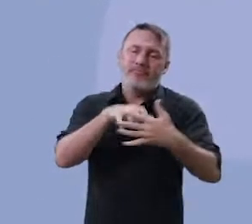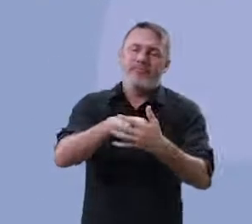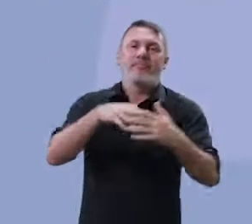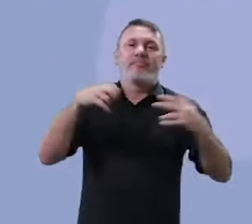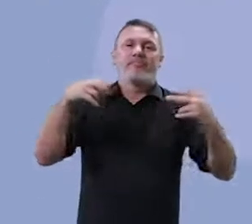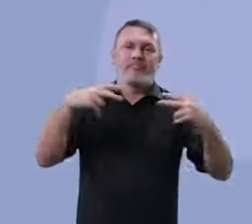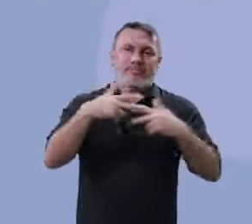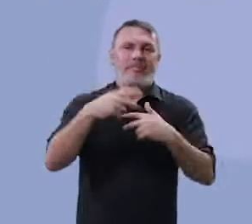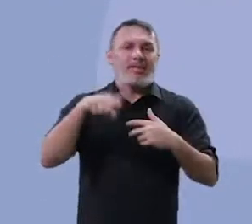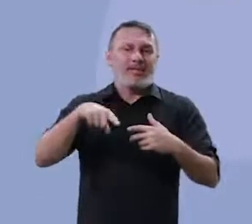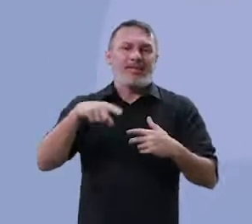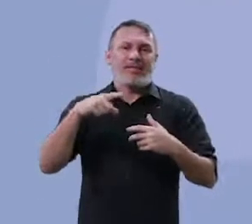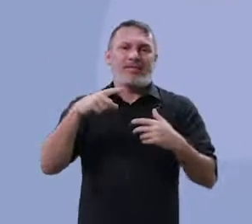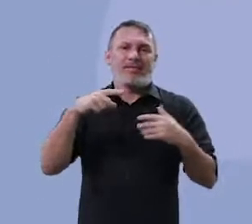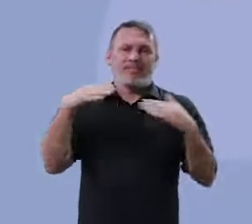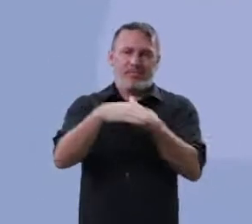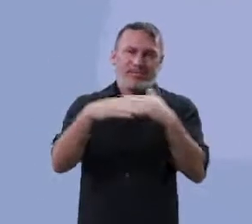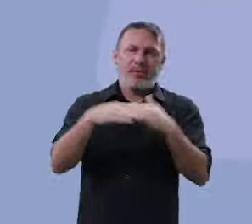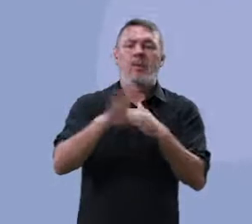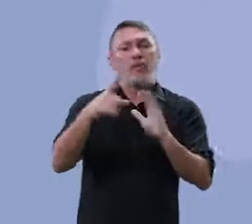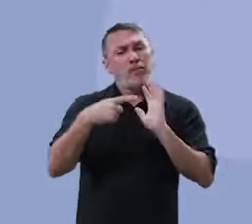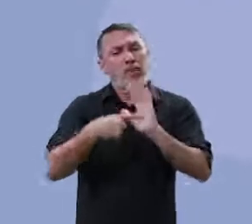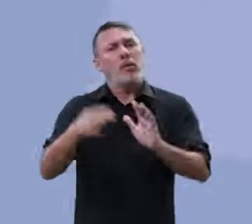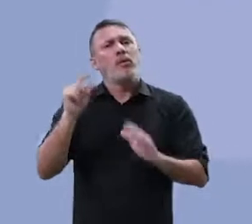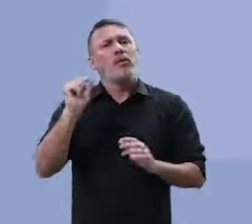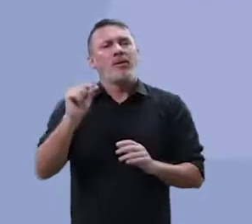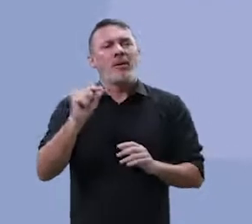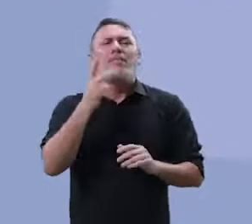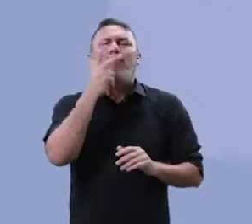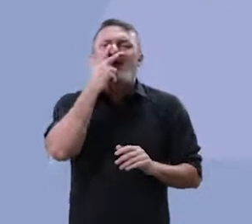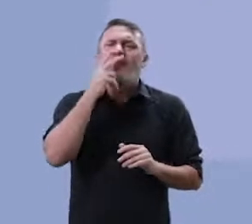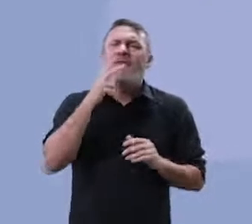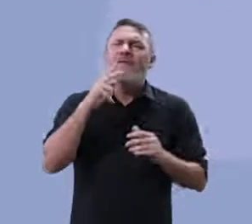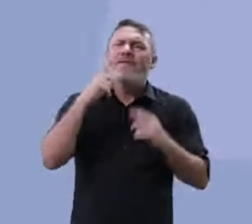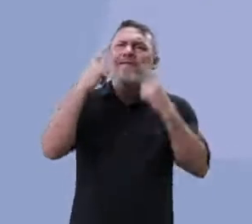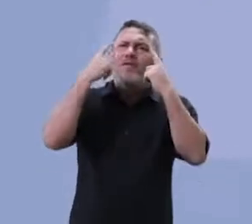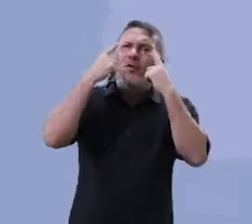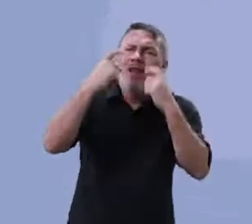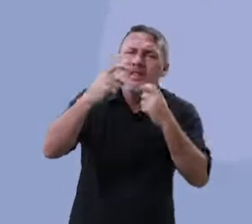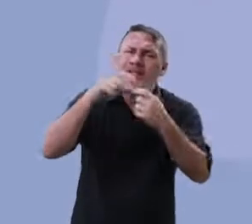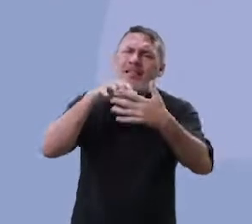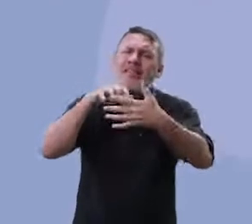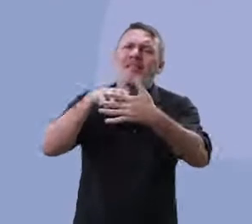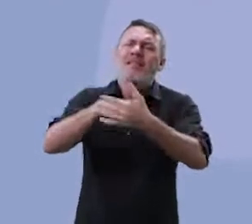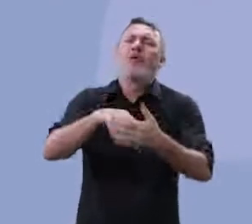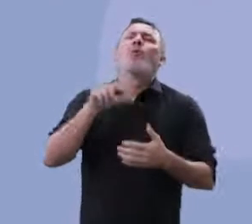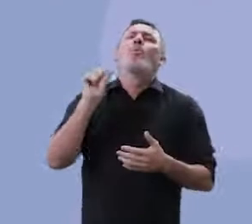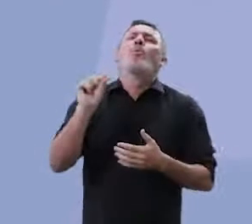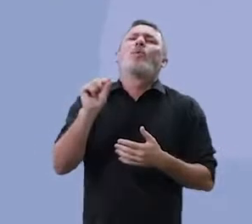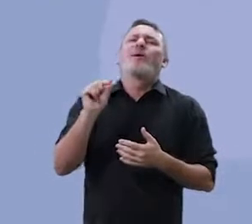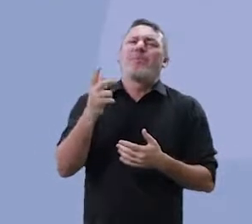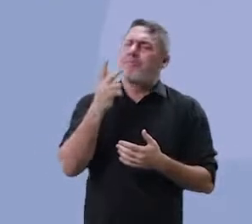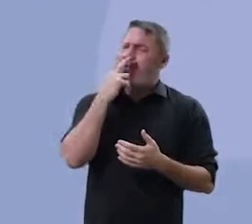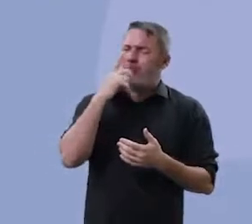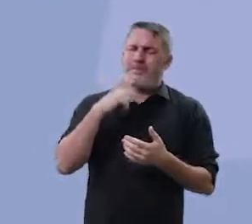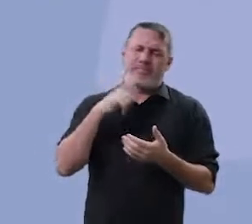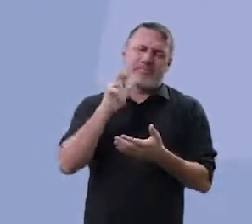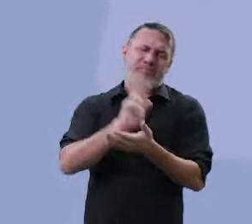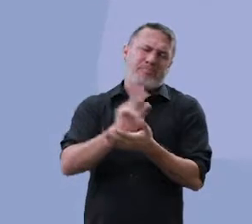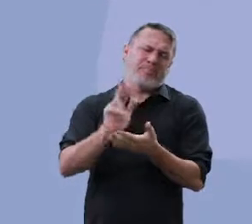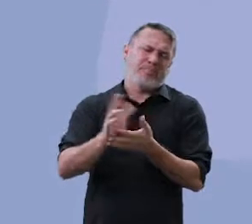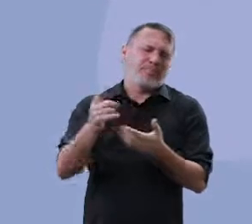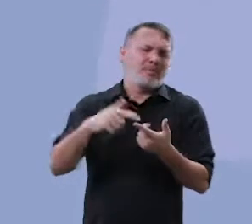no trânsito. Quando você fala em trânsito, nós temos é como se fosse uma bolsa cheia de problema. Eu tenho os assaltos, eu tenho um